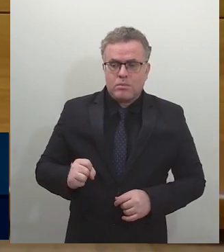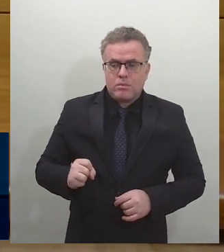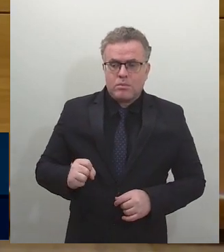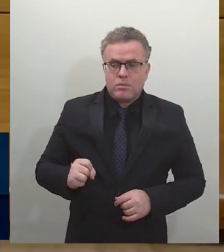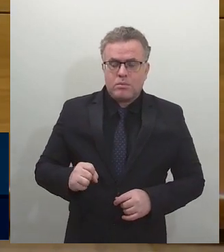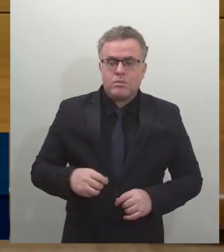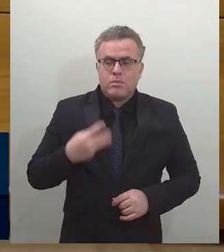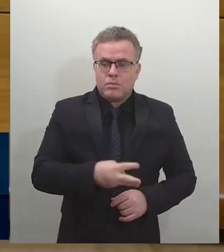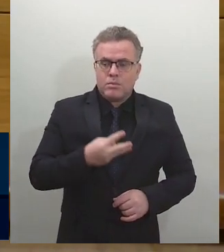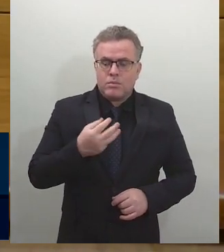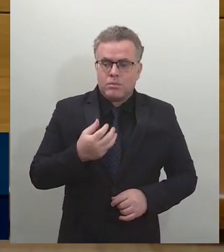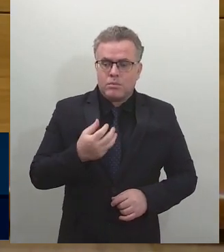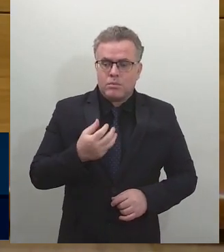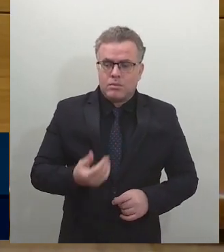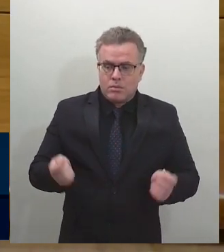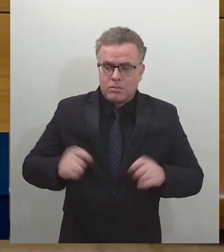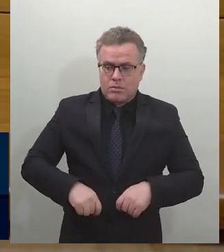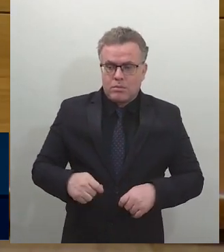Ofício